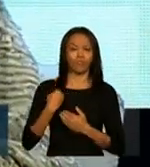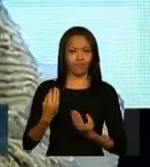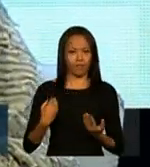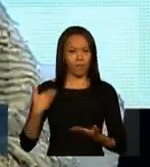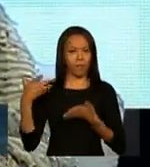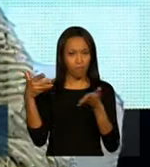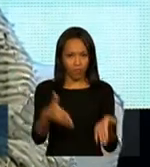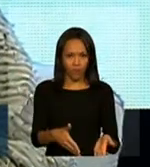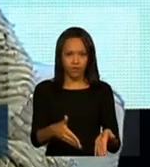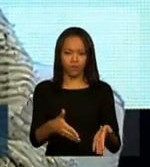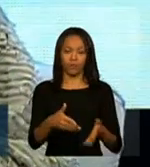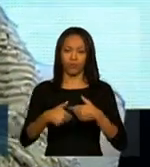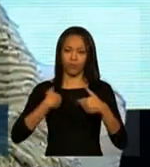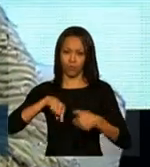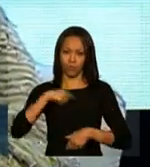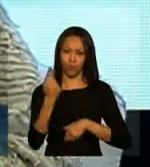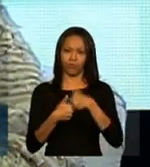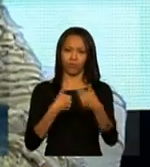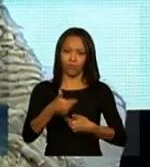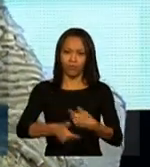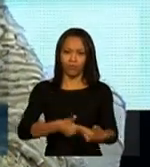também. Então,